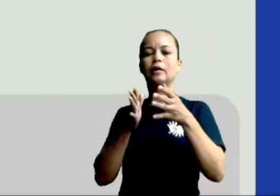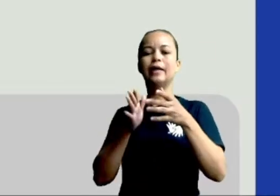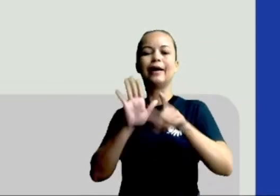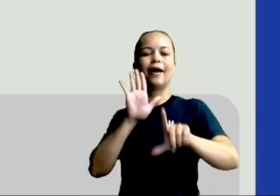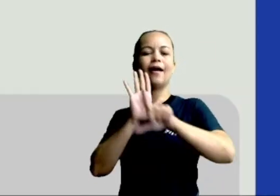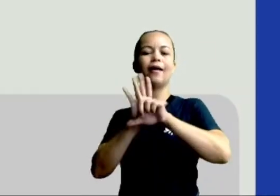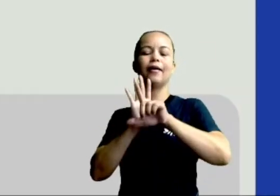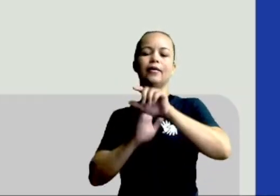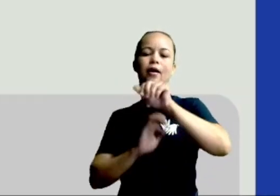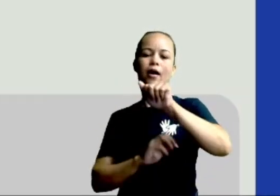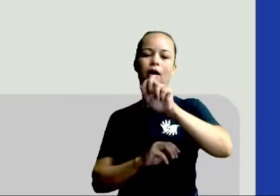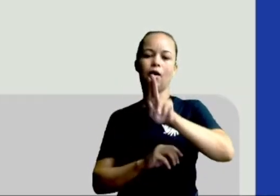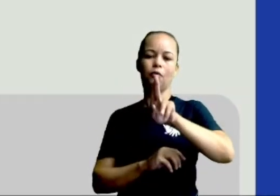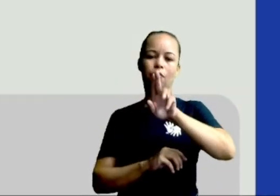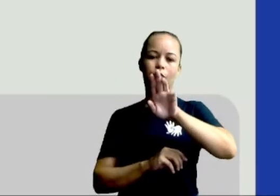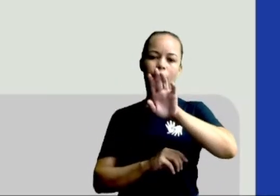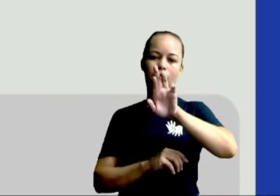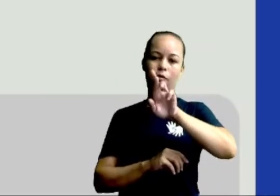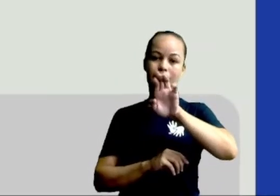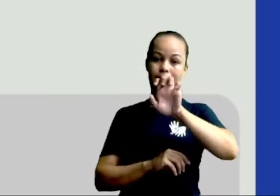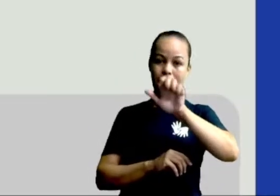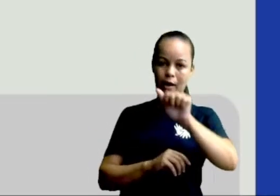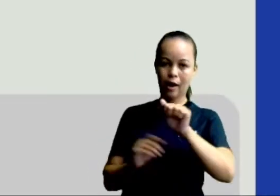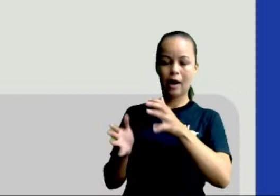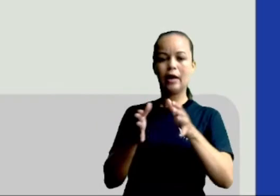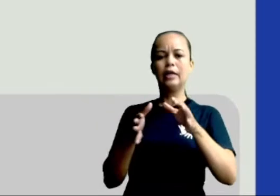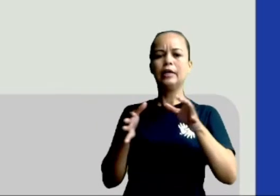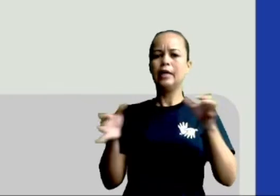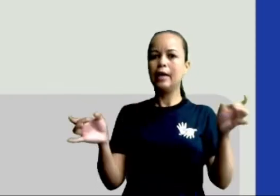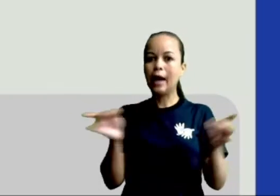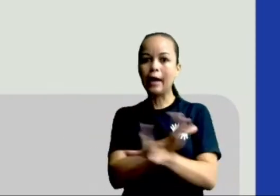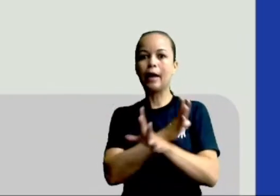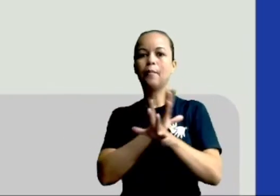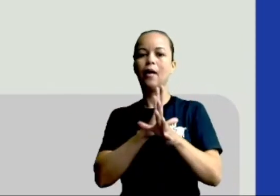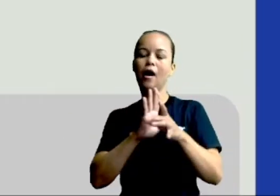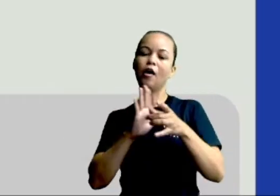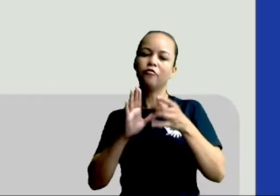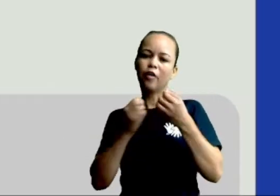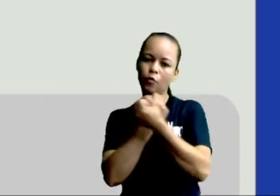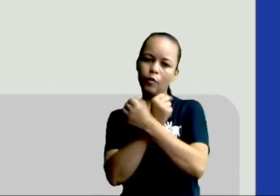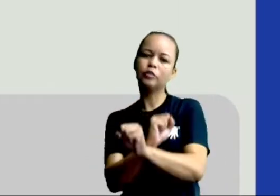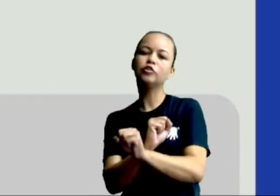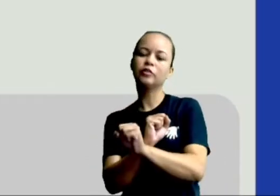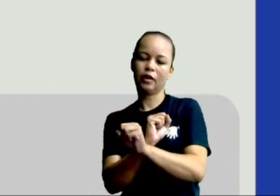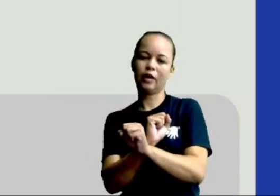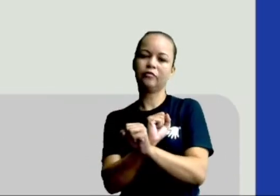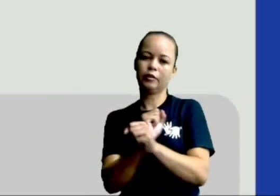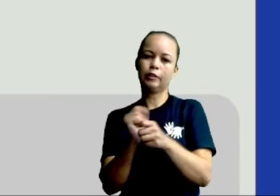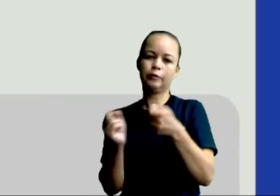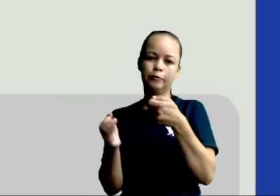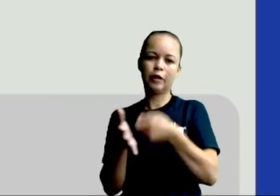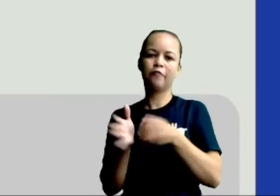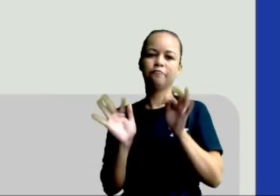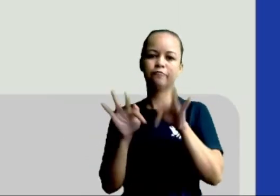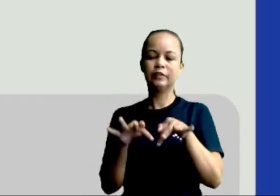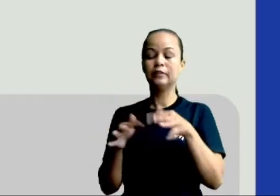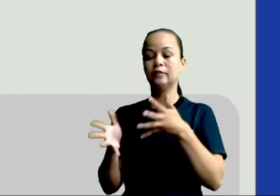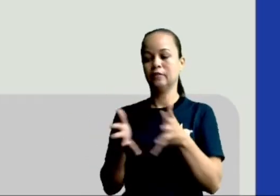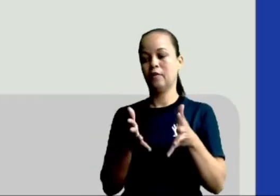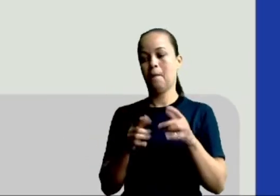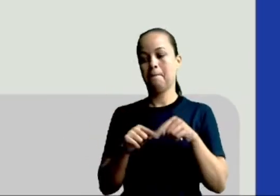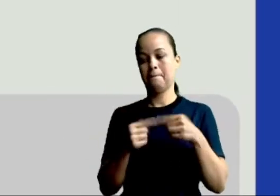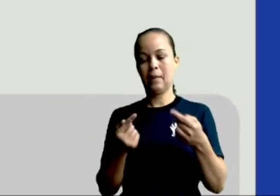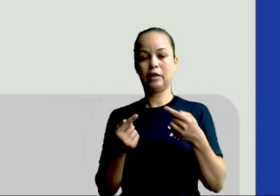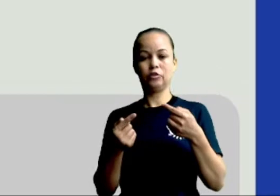abolia a escravatura no Brasil de forma definitiva. Mas a gente sabe que isso não aconteceu definitivamente, né? Porque quando a